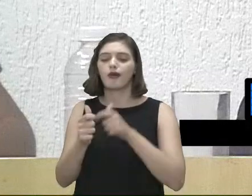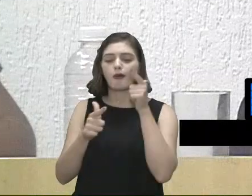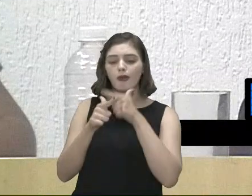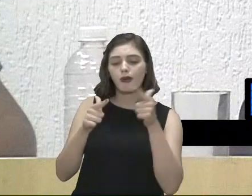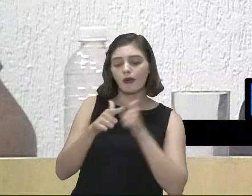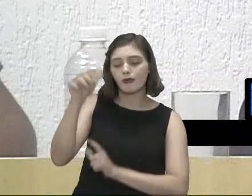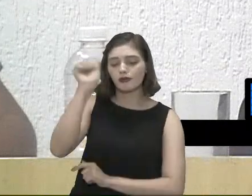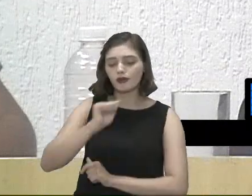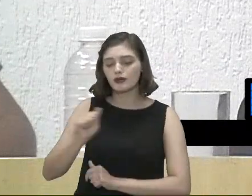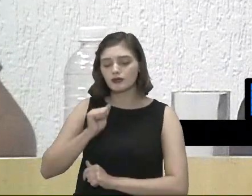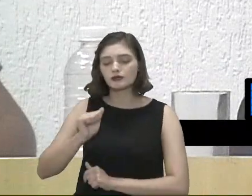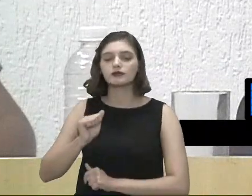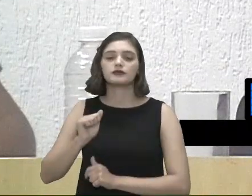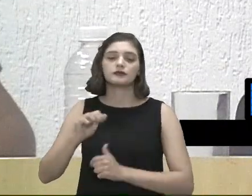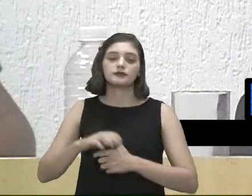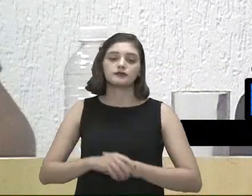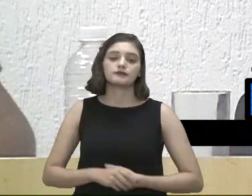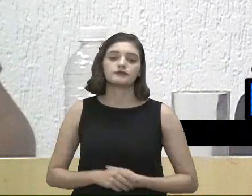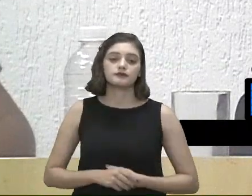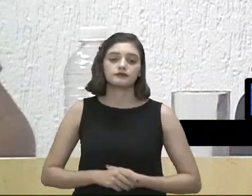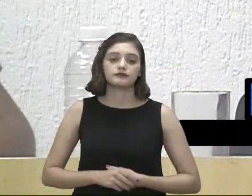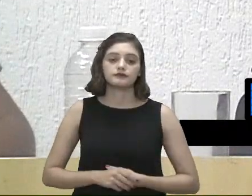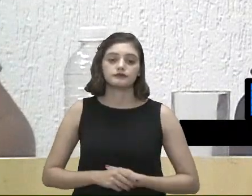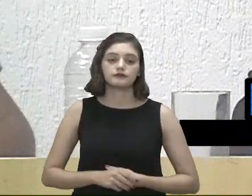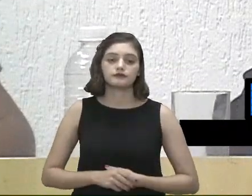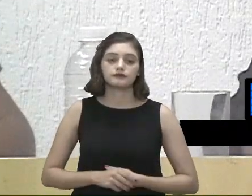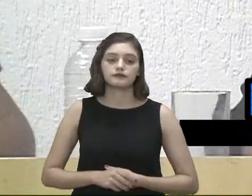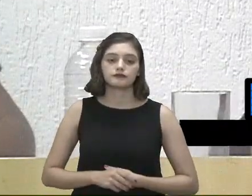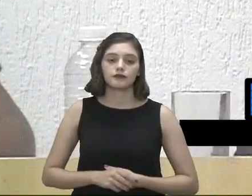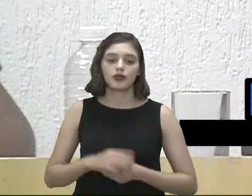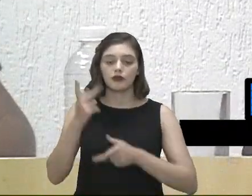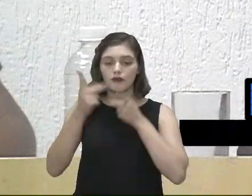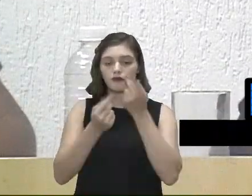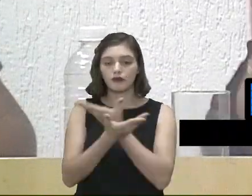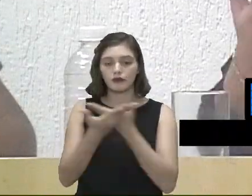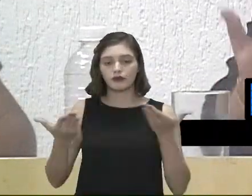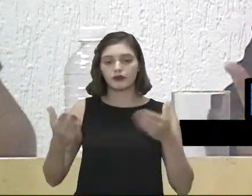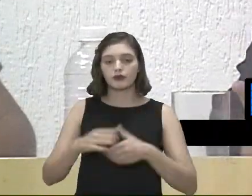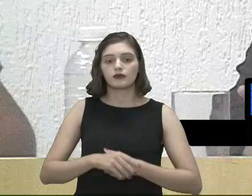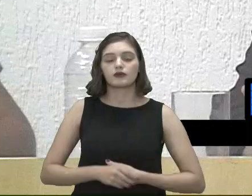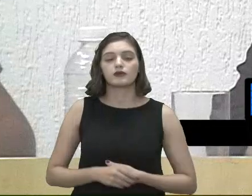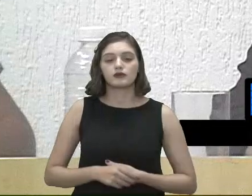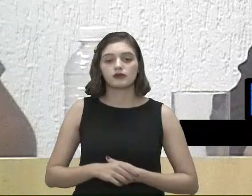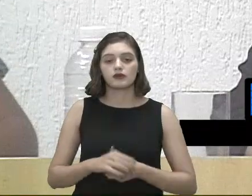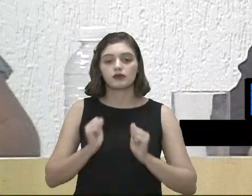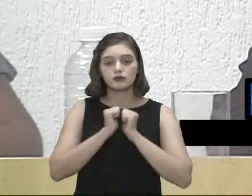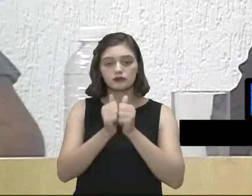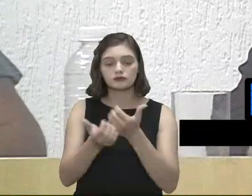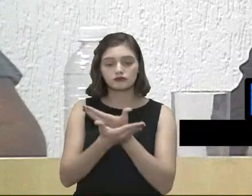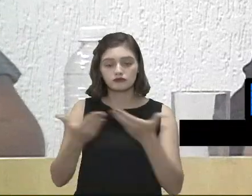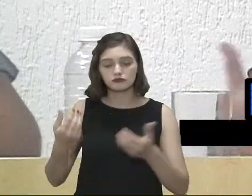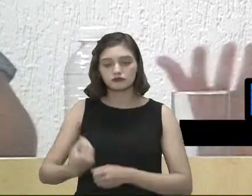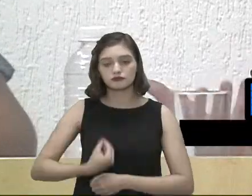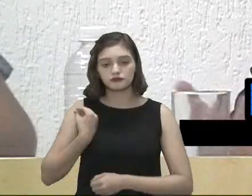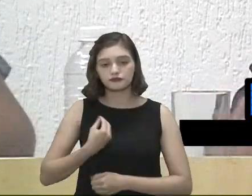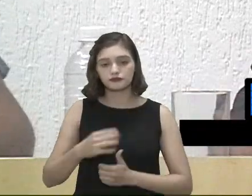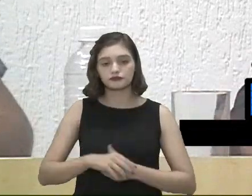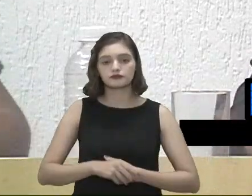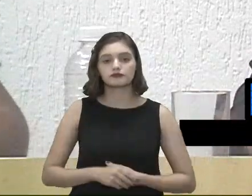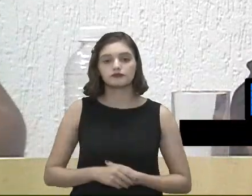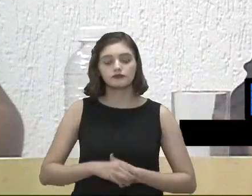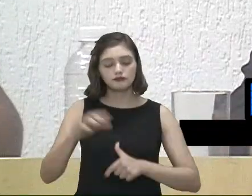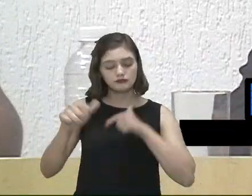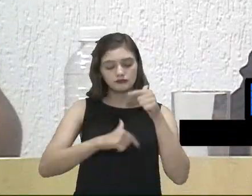associação vem nos demandando, o que eu trago para vocês que estão aqui com a gente presencialmente, tanto as